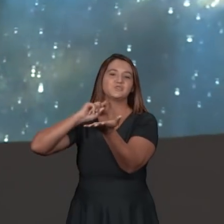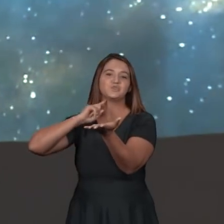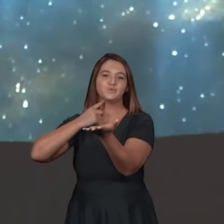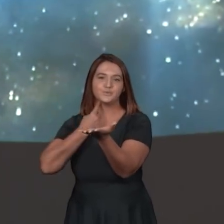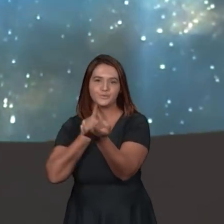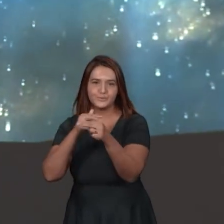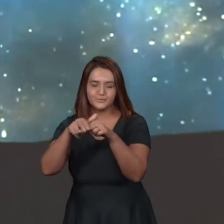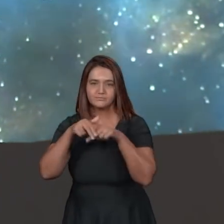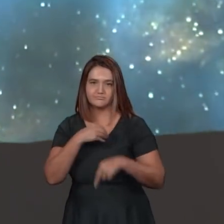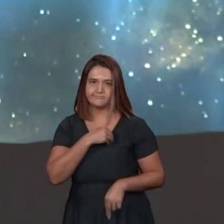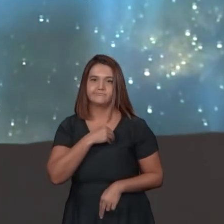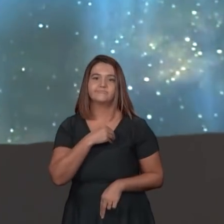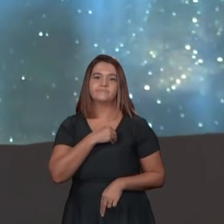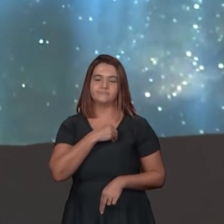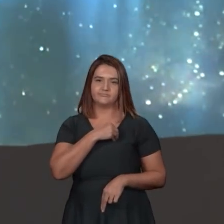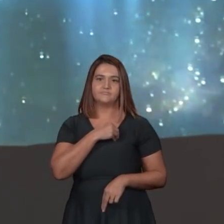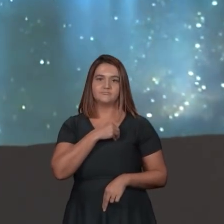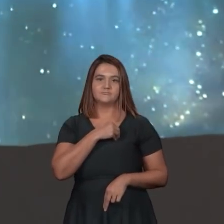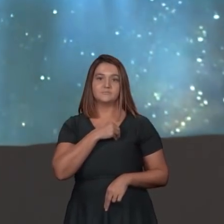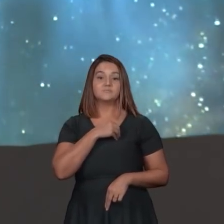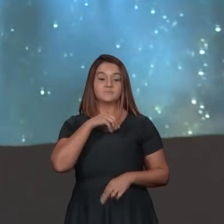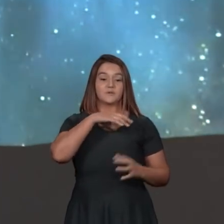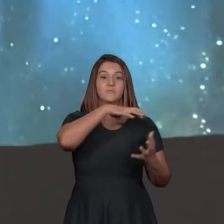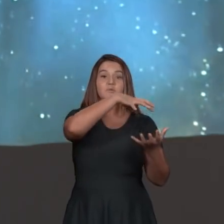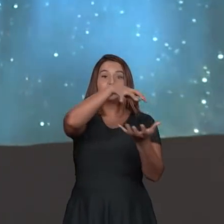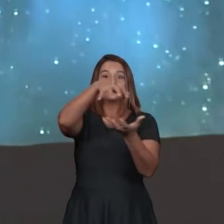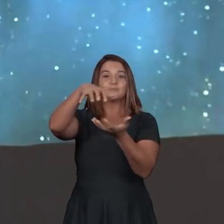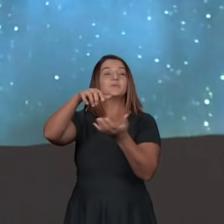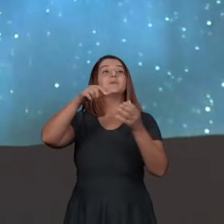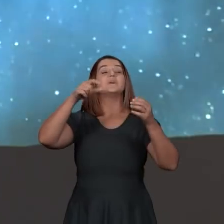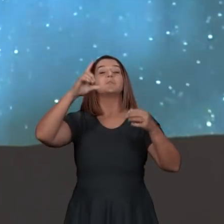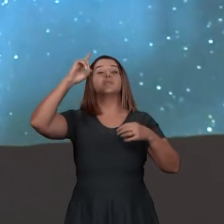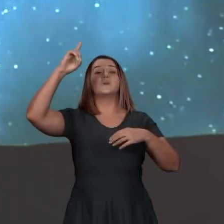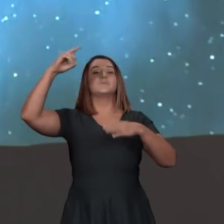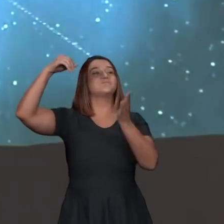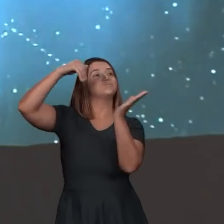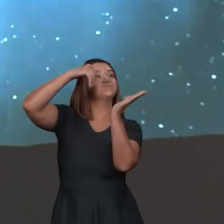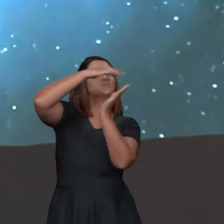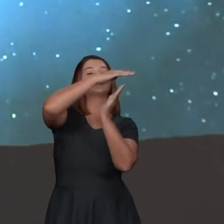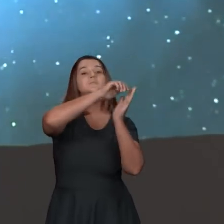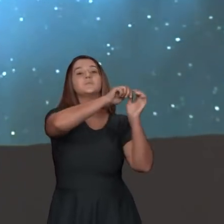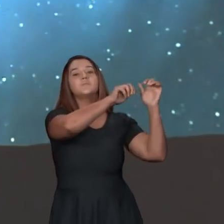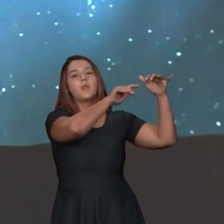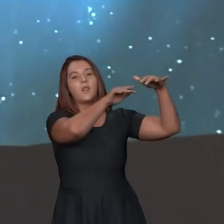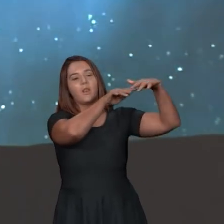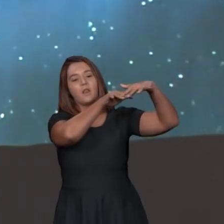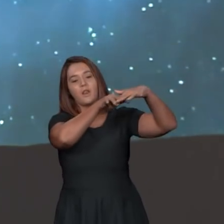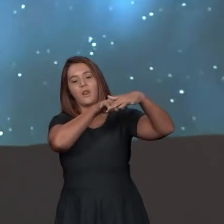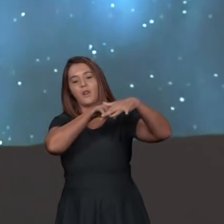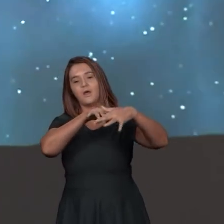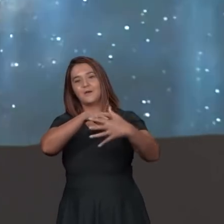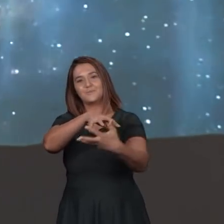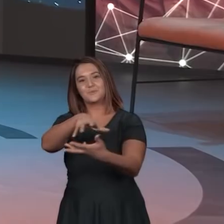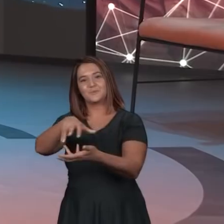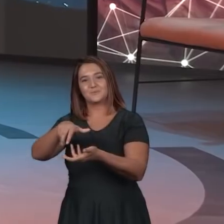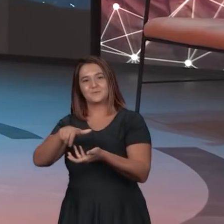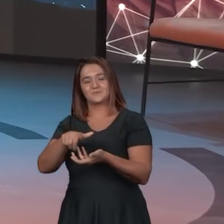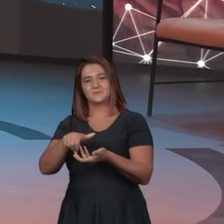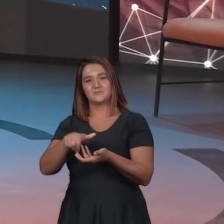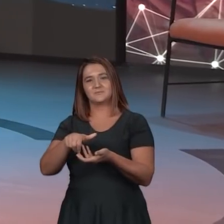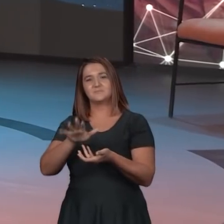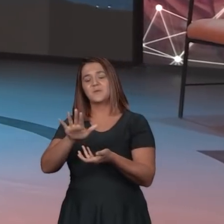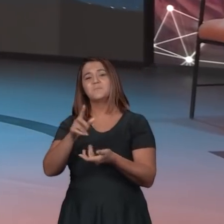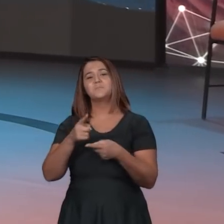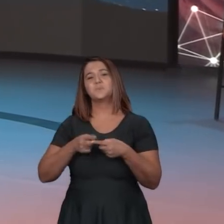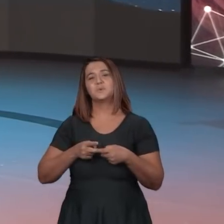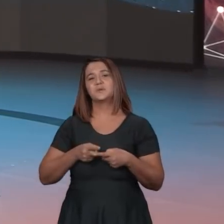rebelião. E é por isso que nós temos histórias tão tristes como a da Maria acontecendo. Por quê, Rodrigo?